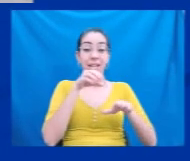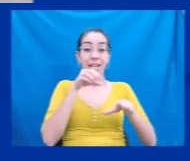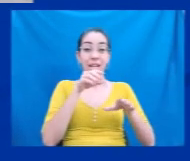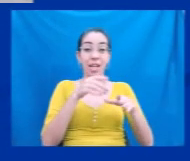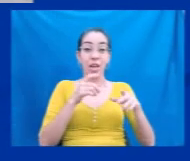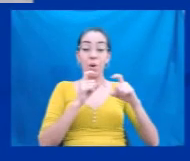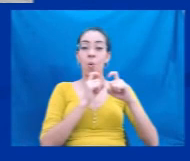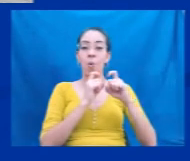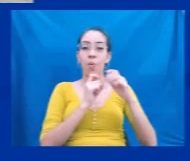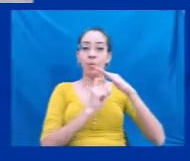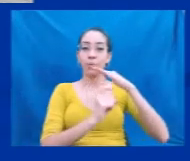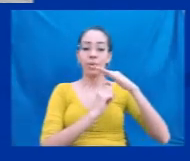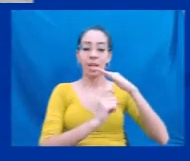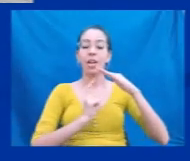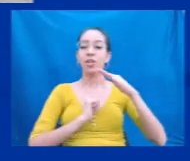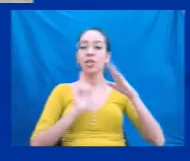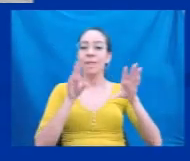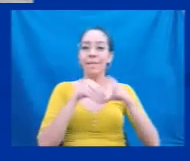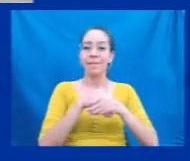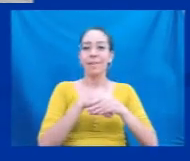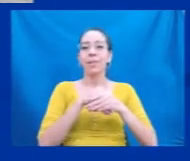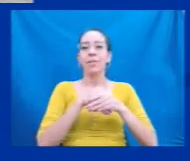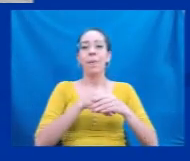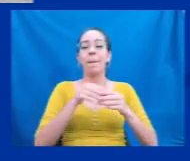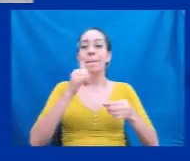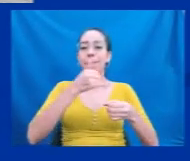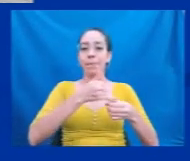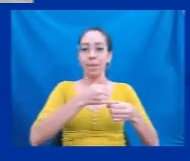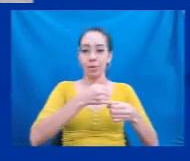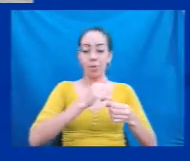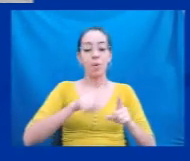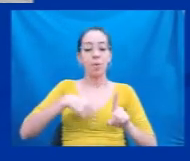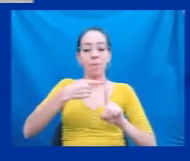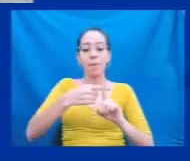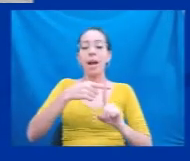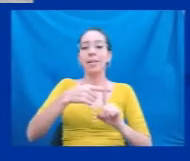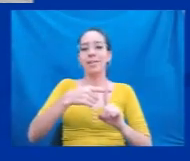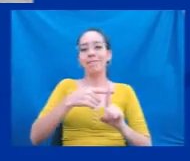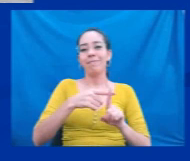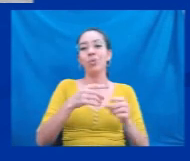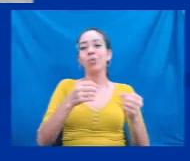de amônio, que causaram uma série aí de explosões.